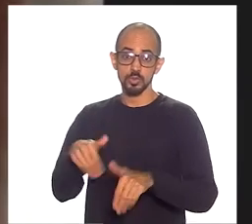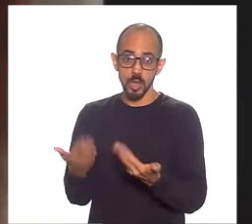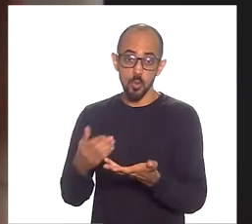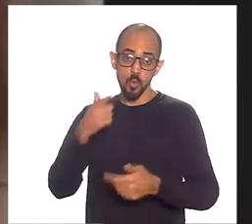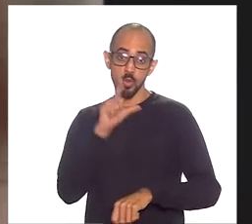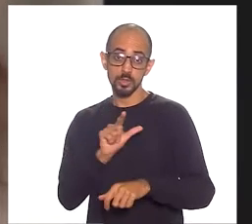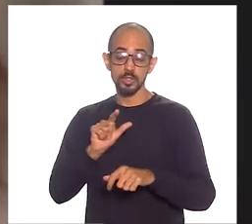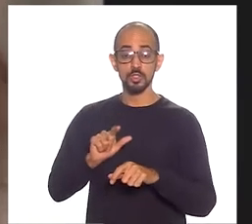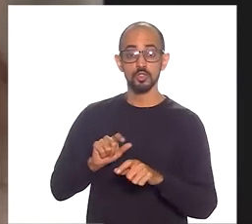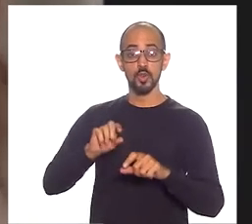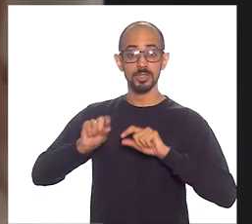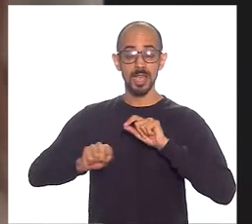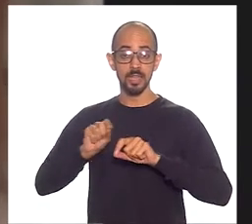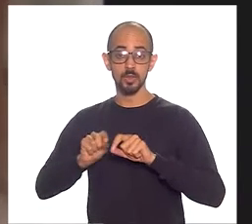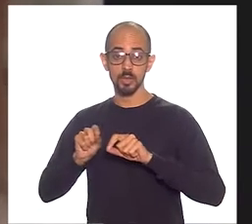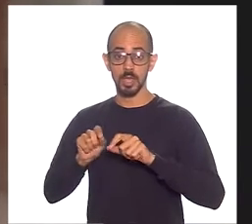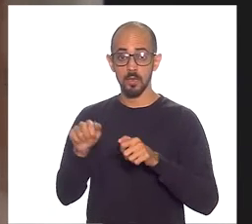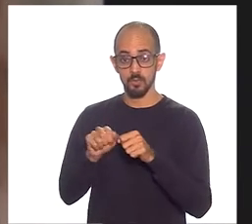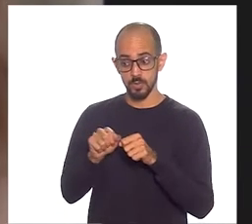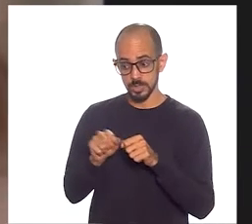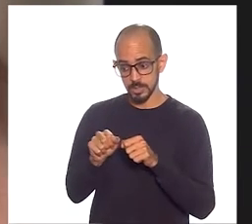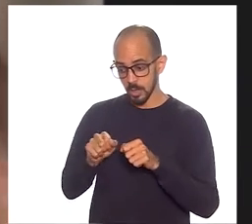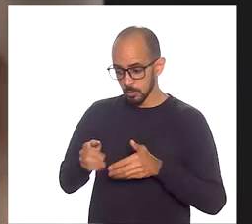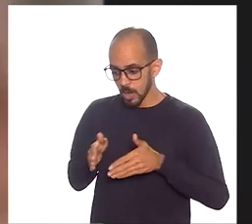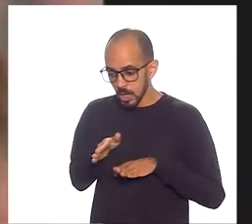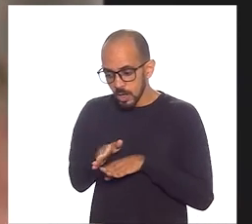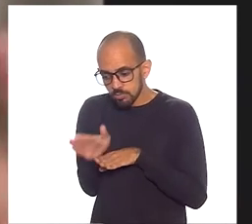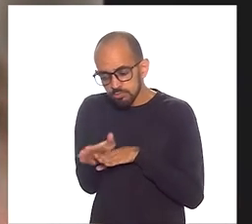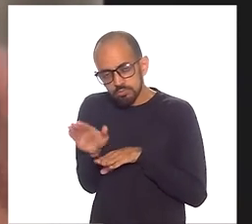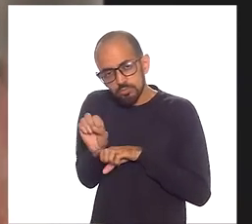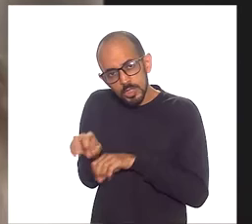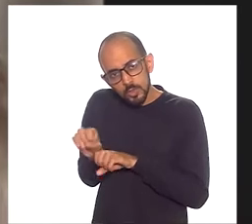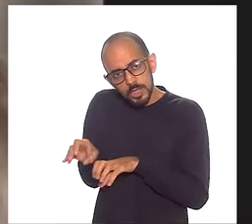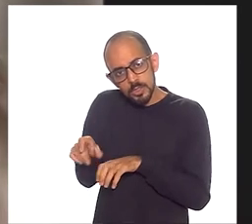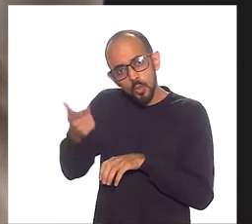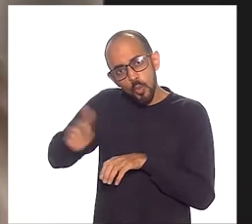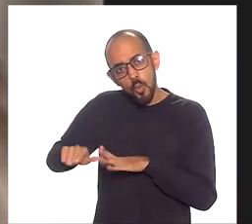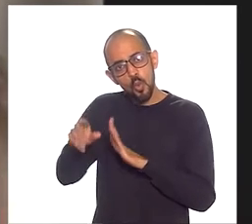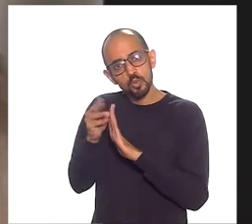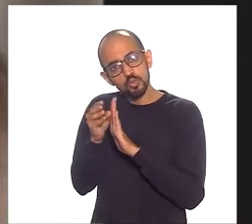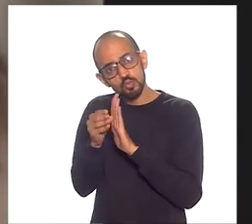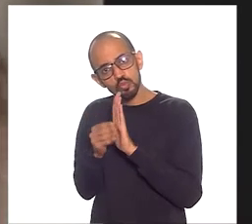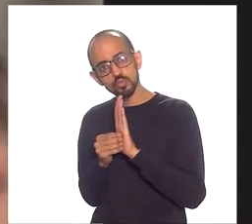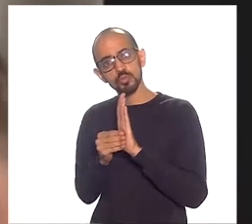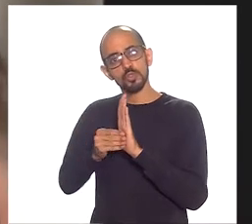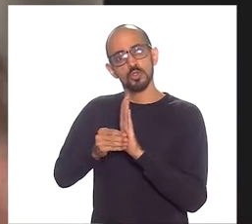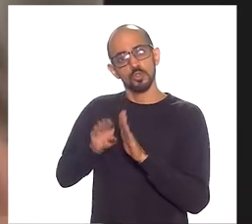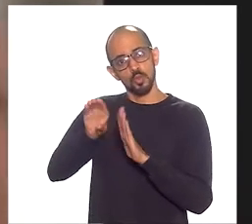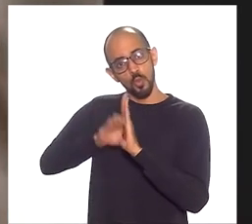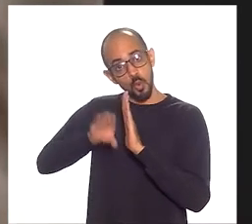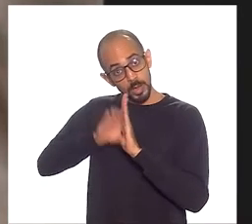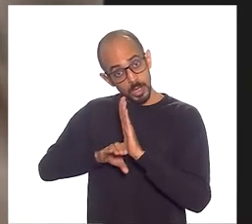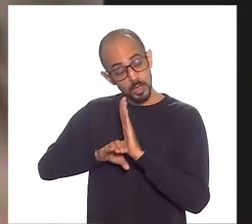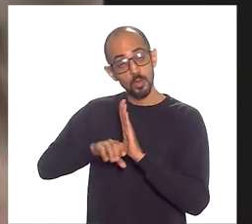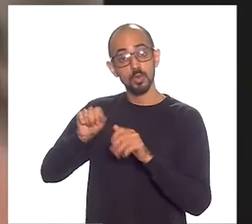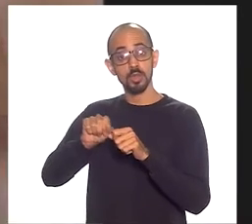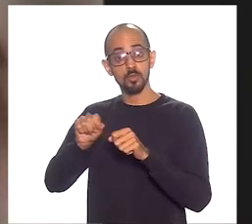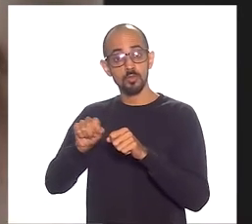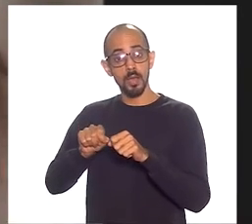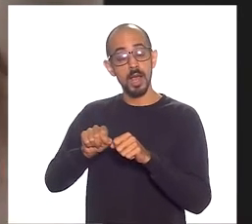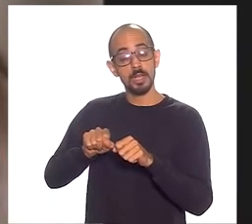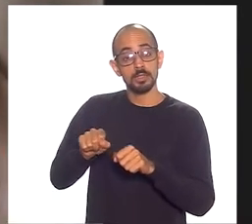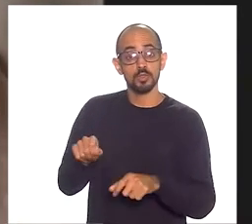a gente faz uma ampliação da jornada educacional desse aluno, colocando outros componentes curriculares que fazem uma articulação,